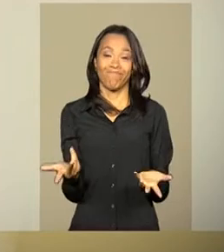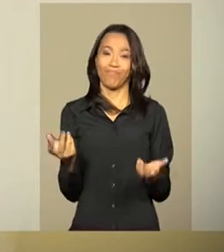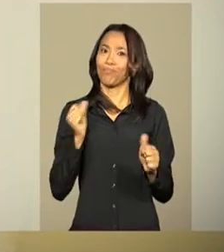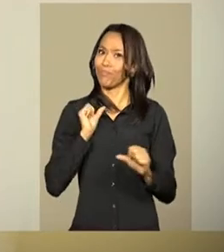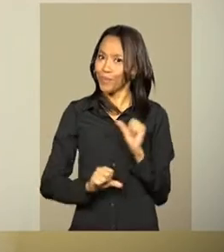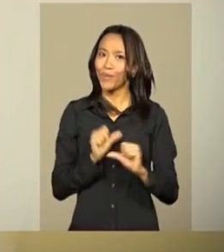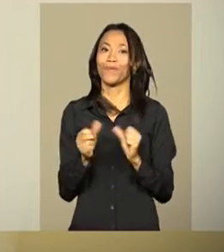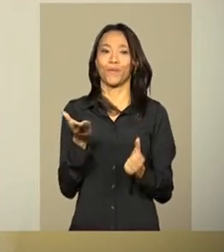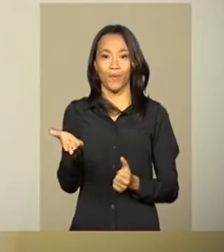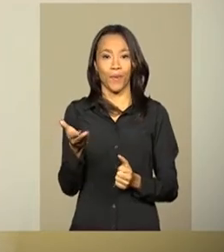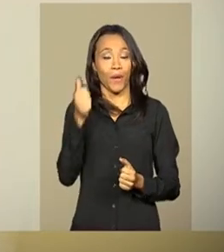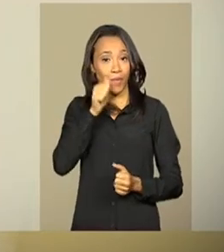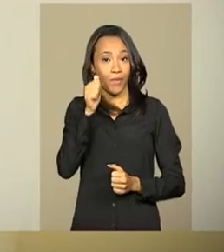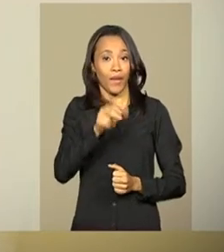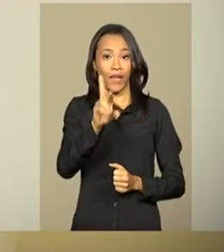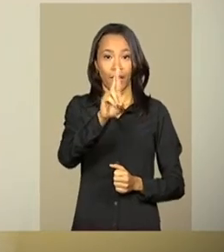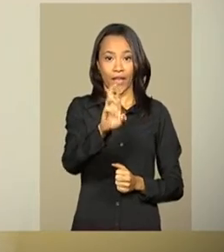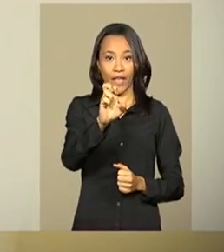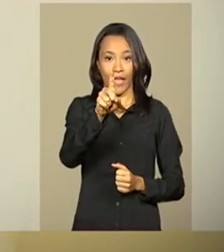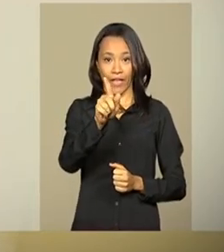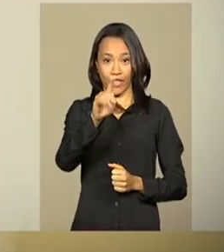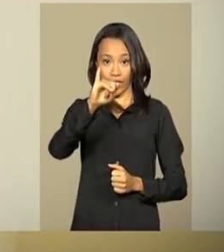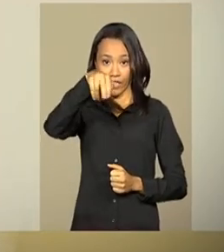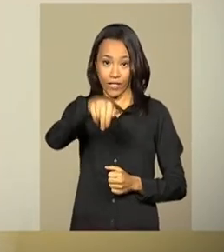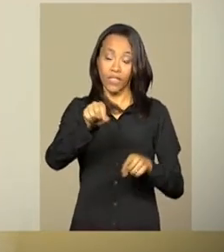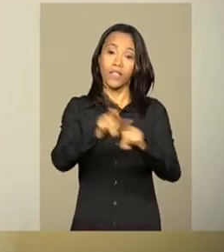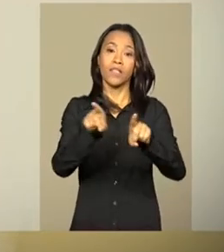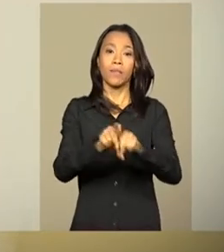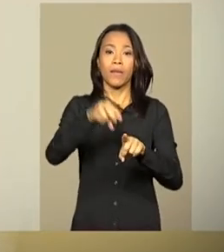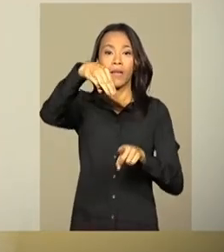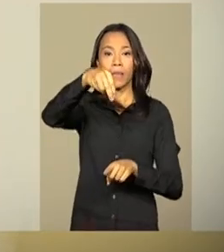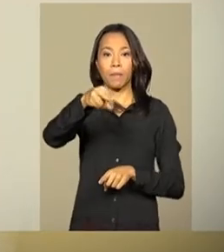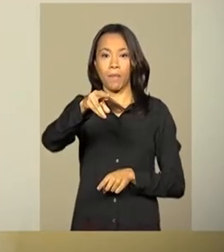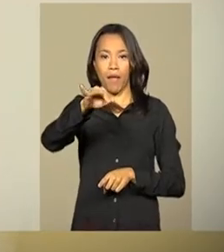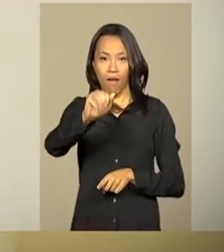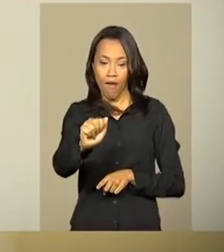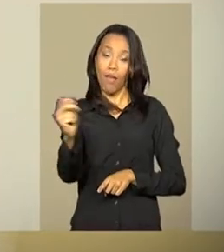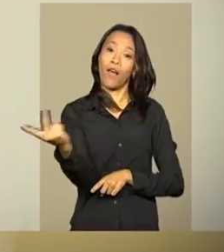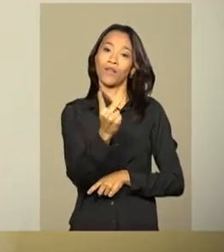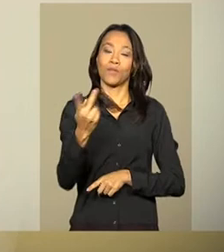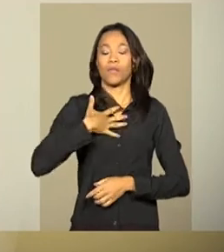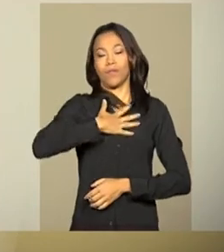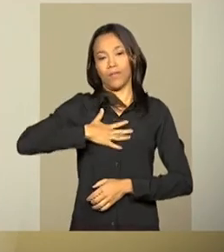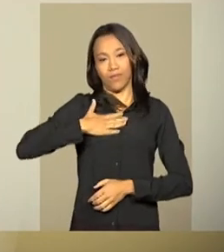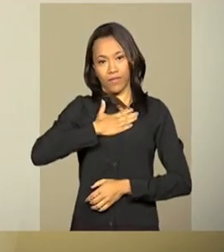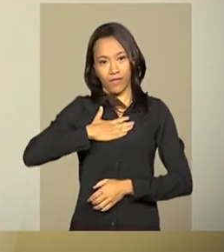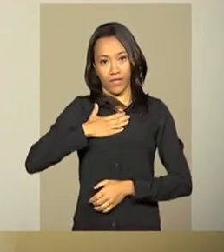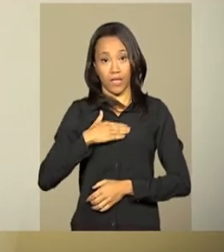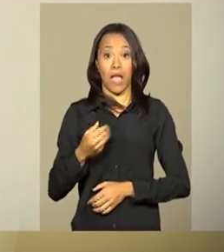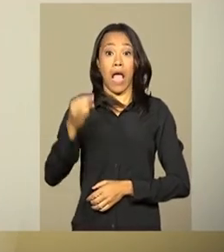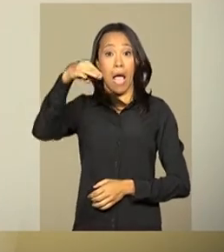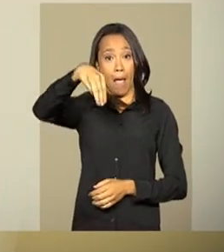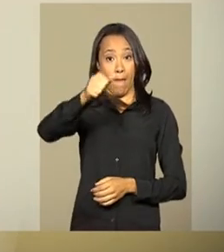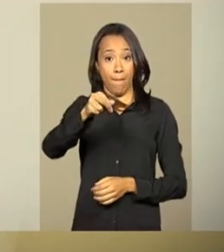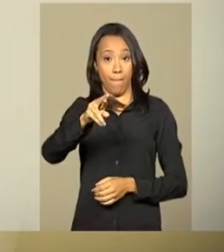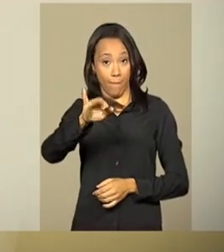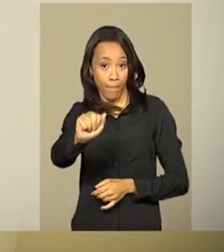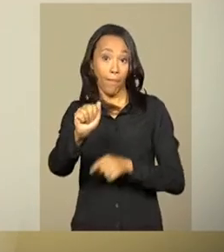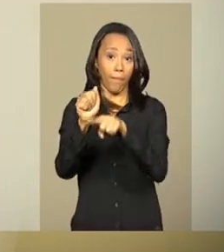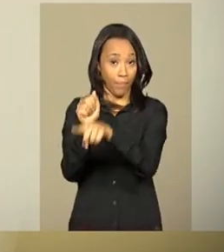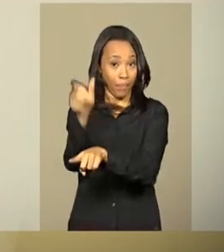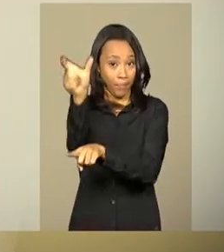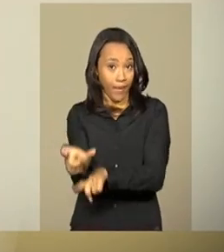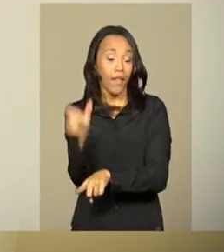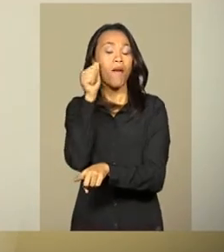mudou Regina de Souza e a mãe dela Dona Maria da Glória estão muito satisfeitos a Dona Maria da Glória por exemplo